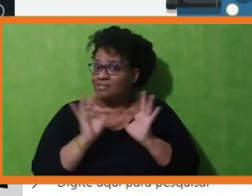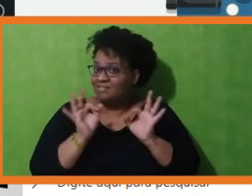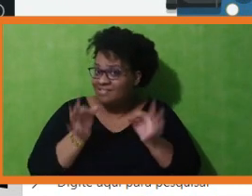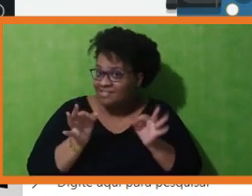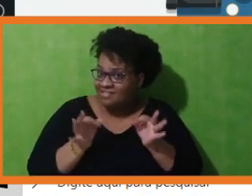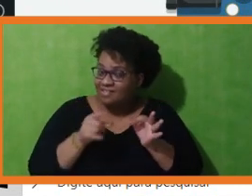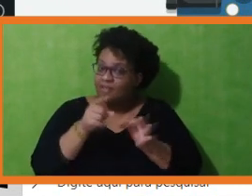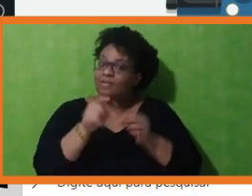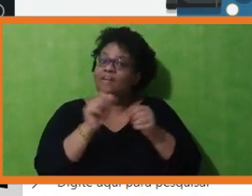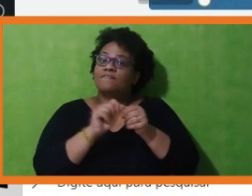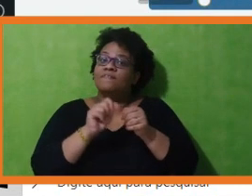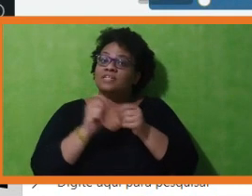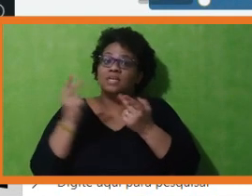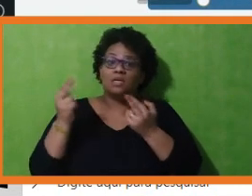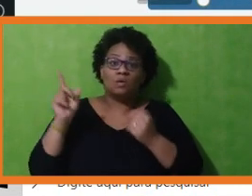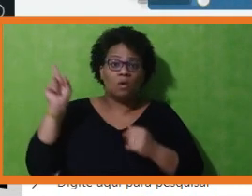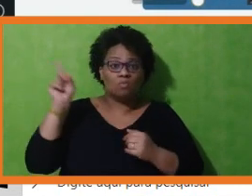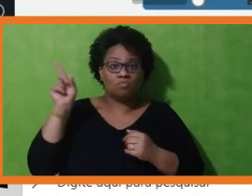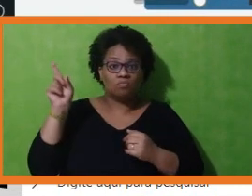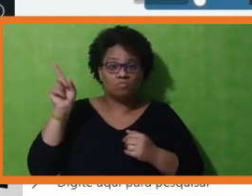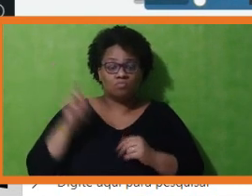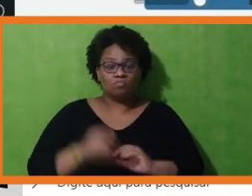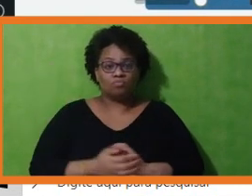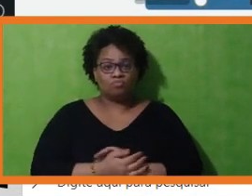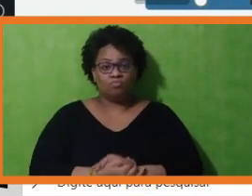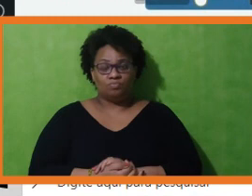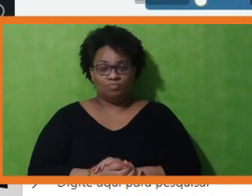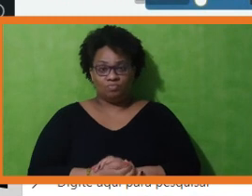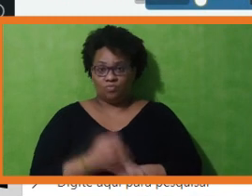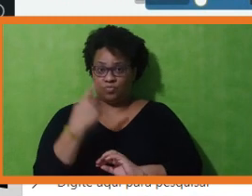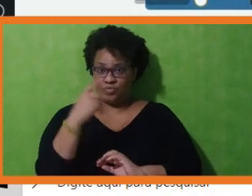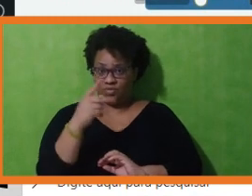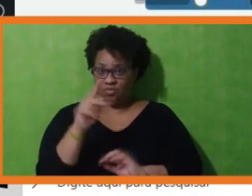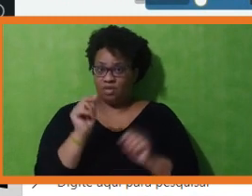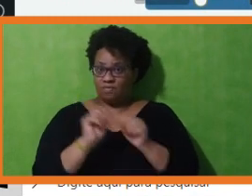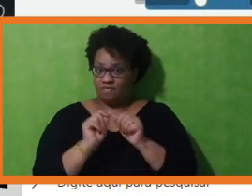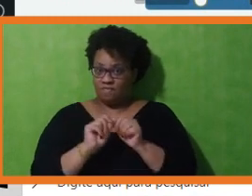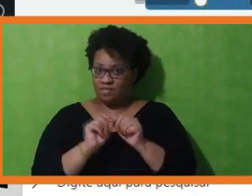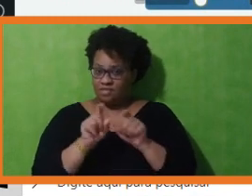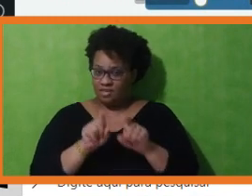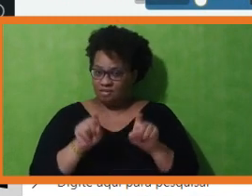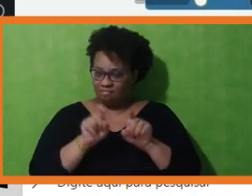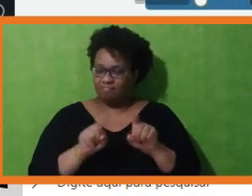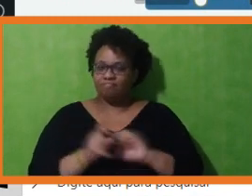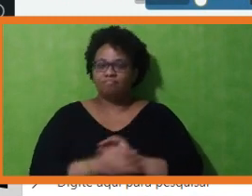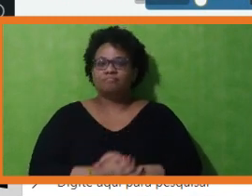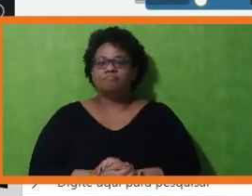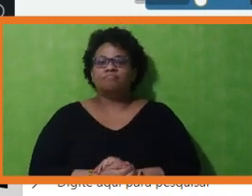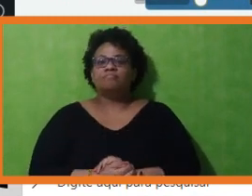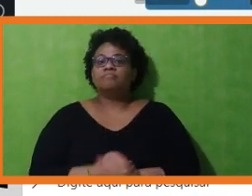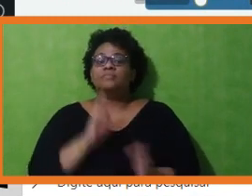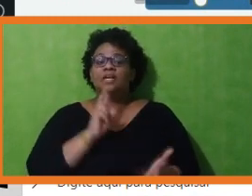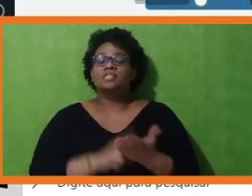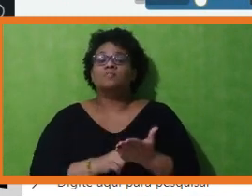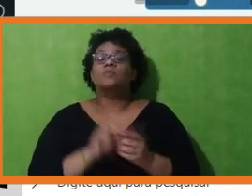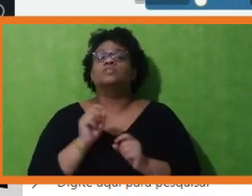para casa para vocês, certo? Vocês vão fazer esta montagem na sua protoboard ou no seu Tinkercad. E o